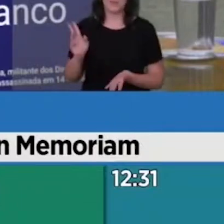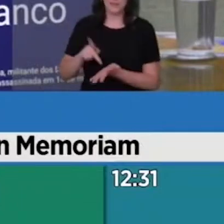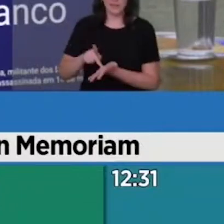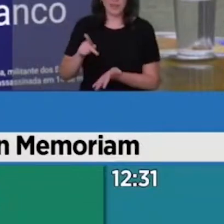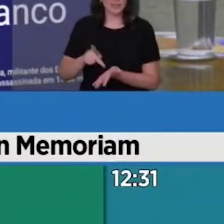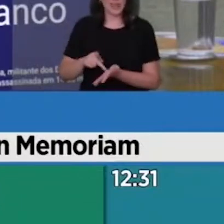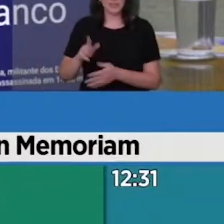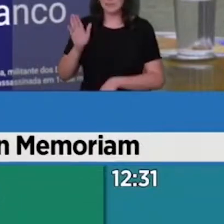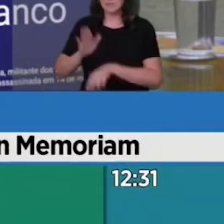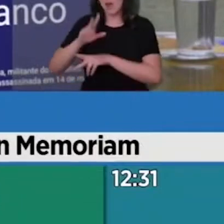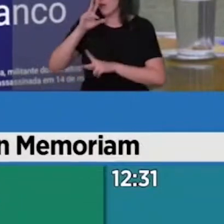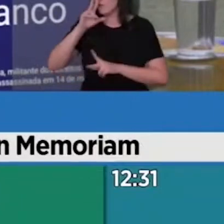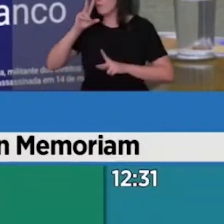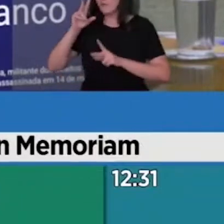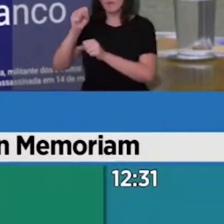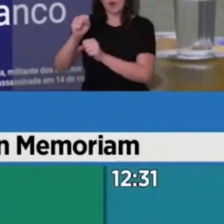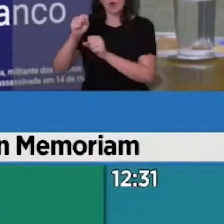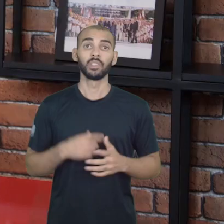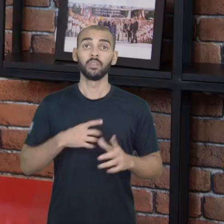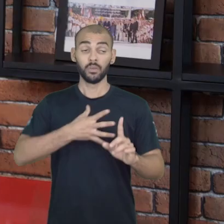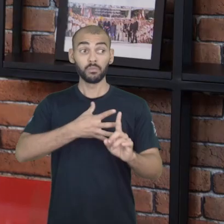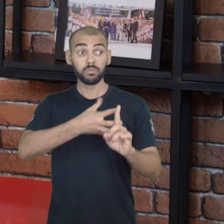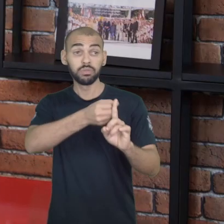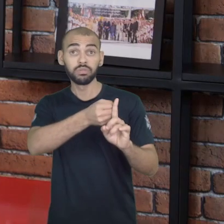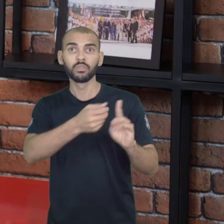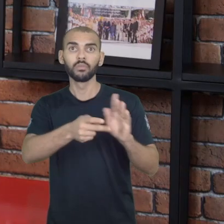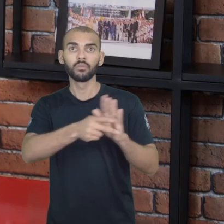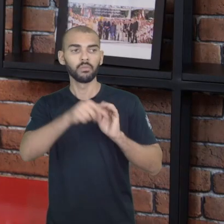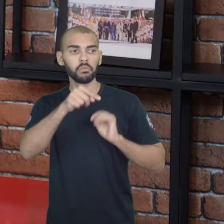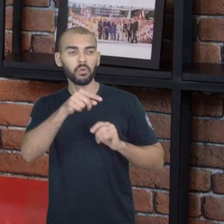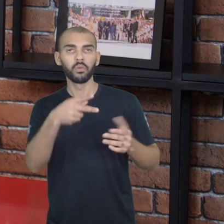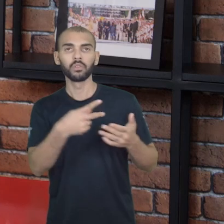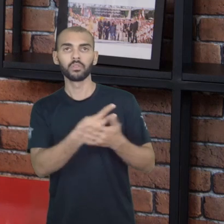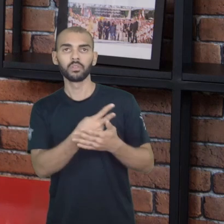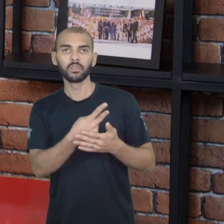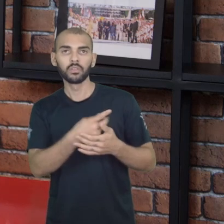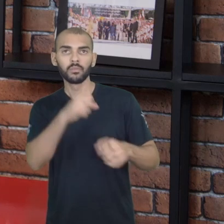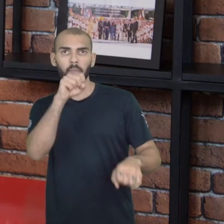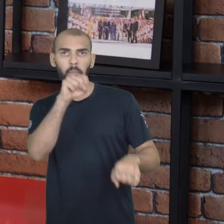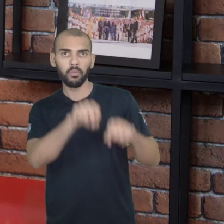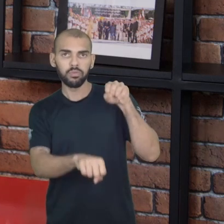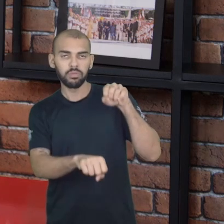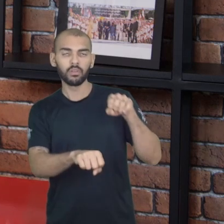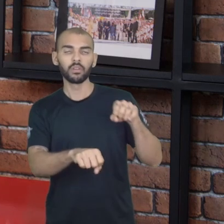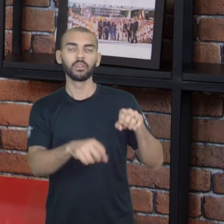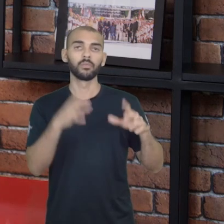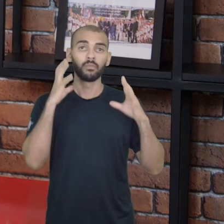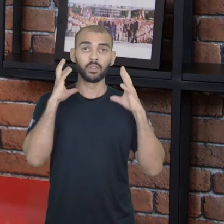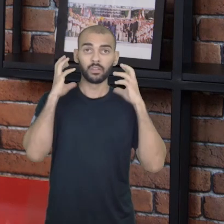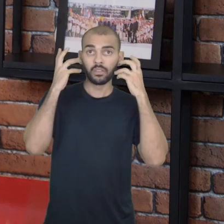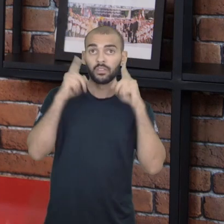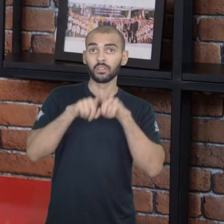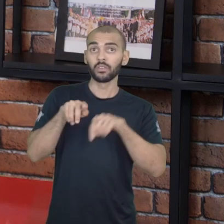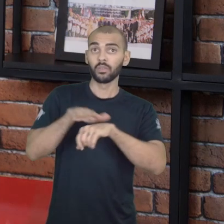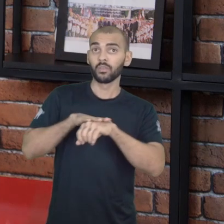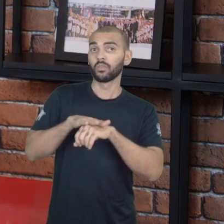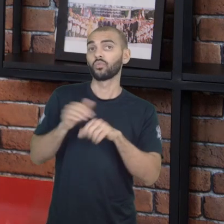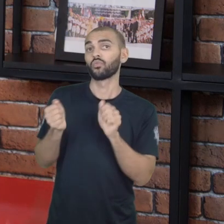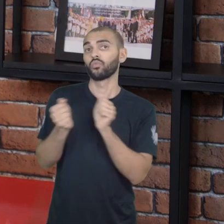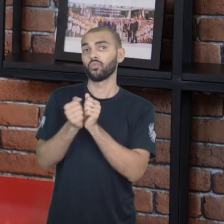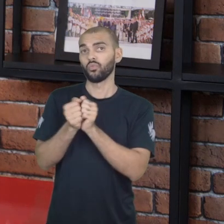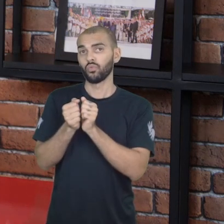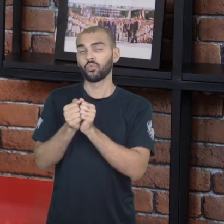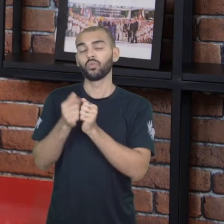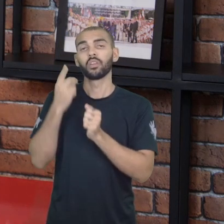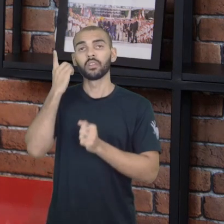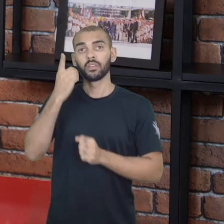forte àqueles que combatem a injustiça. E o impacto do caso Marielle Franco também foi assunto da conversa com a deputada federal pelo